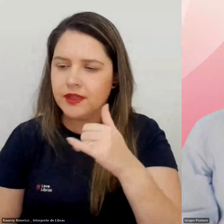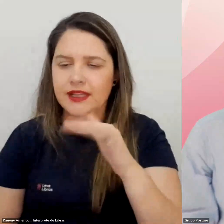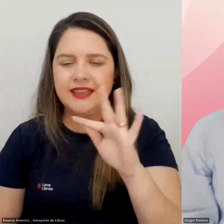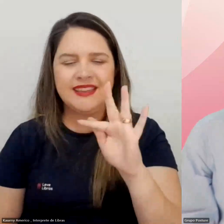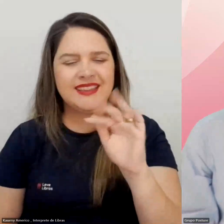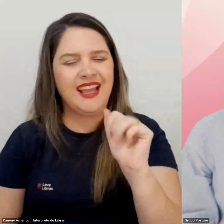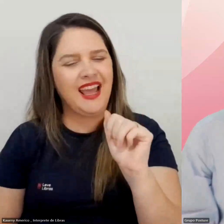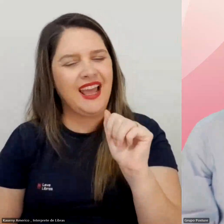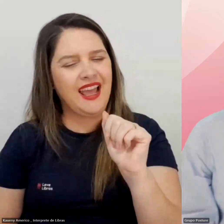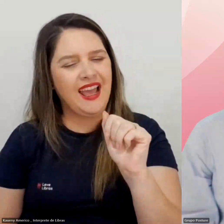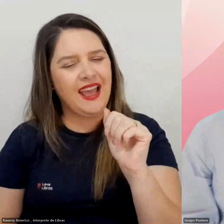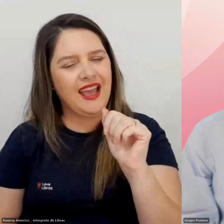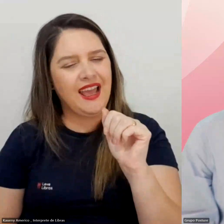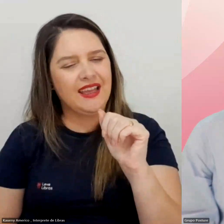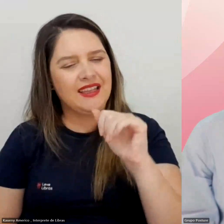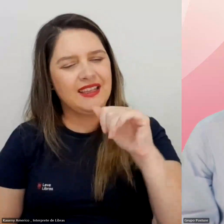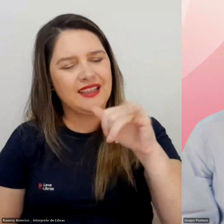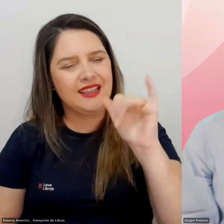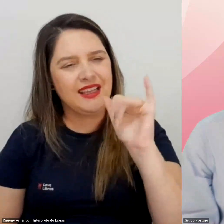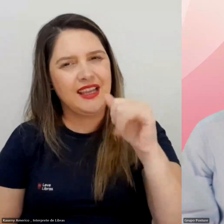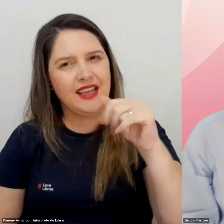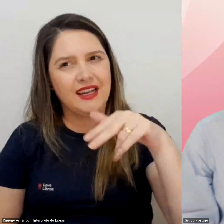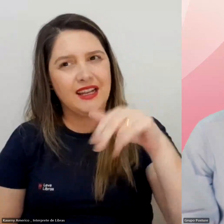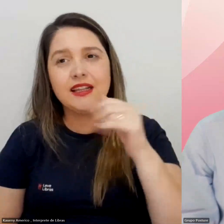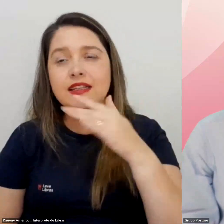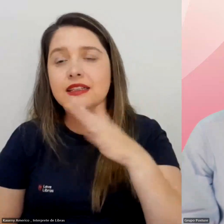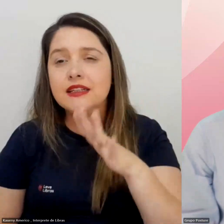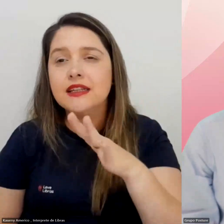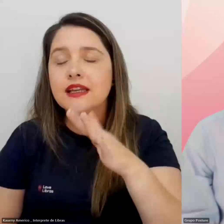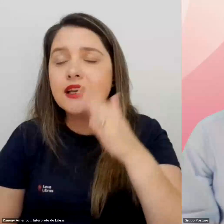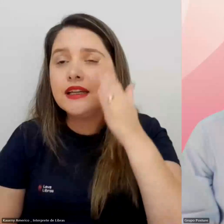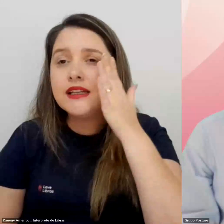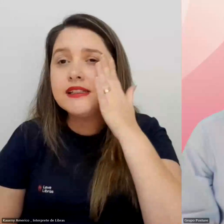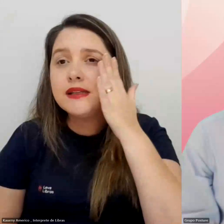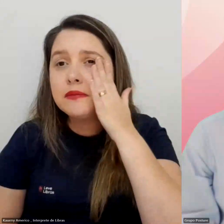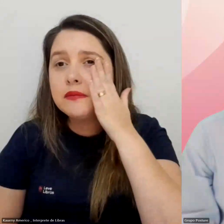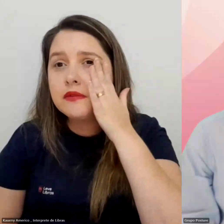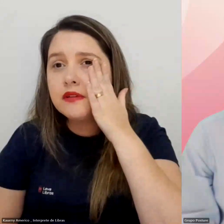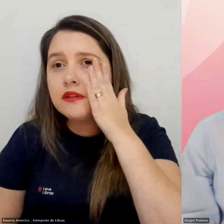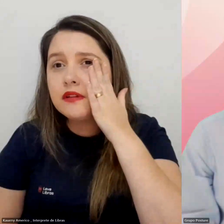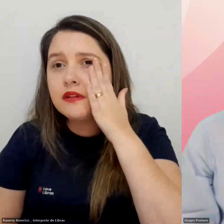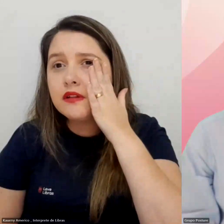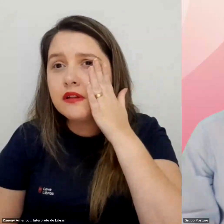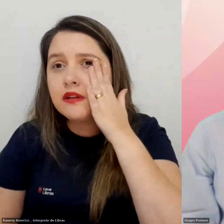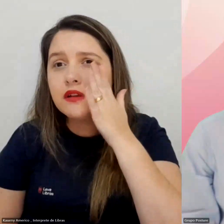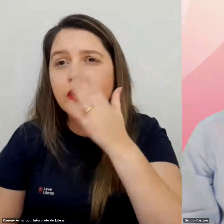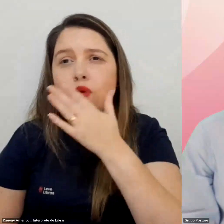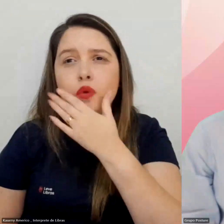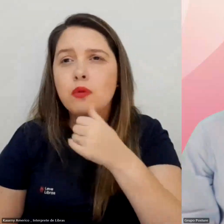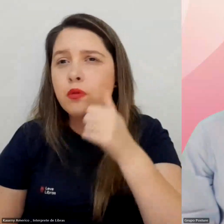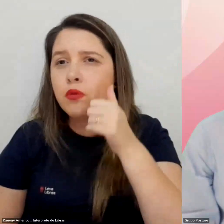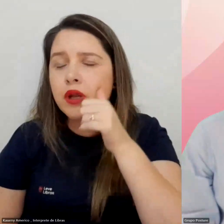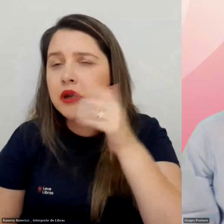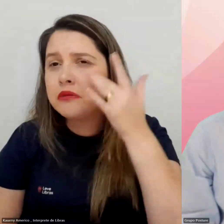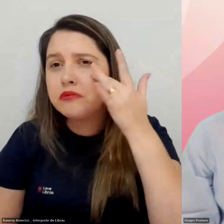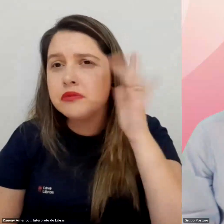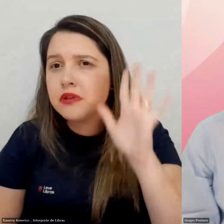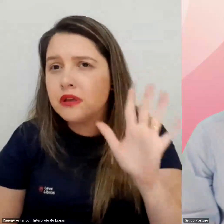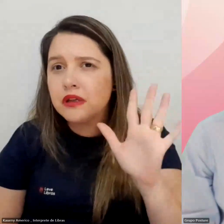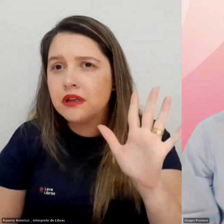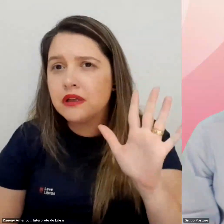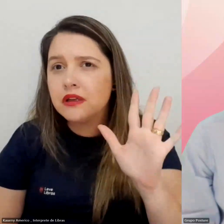Dania Samir. Desculpa, Dania Samir é homem ou mulher, não sei, para não cometer nenhuma gafe,